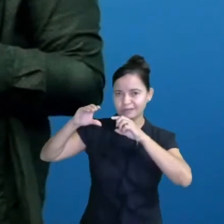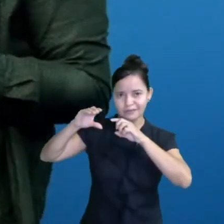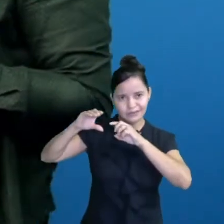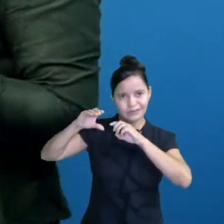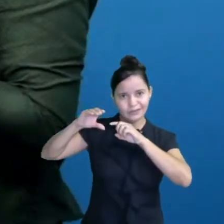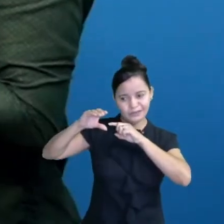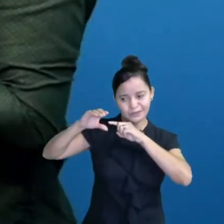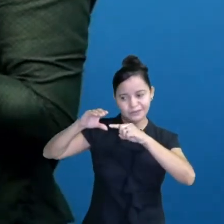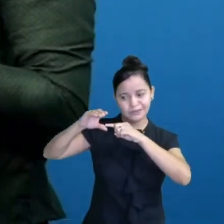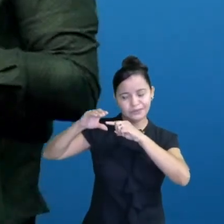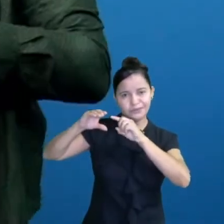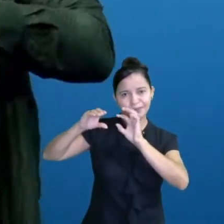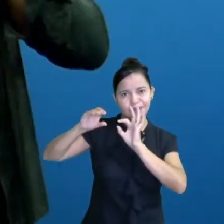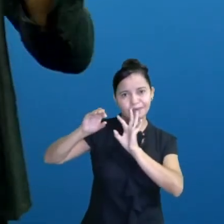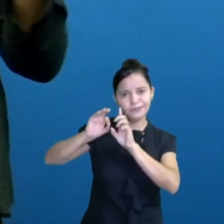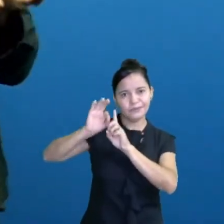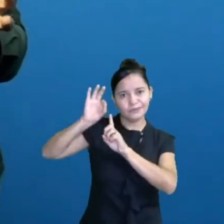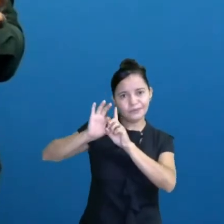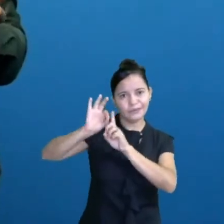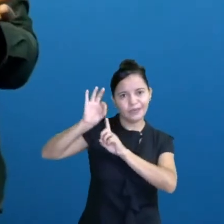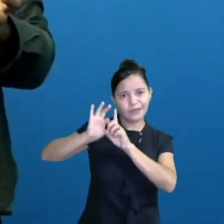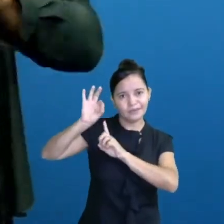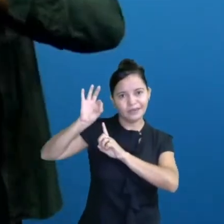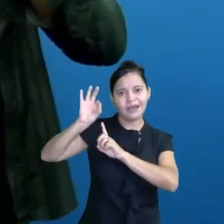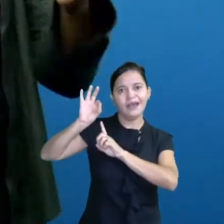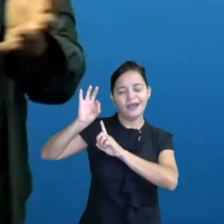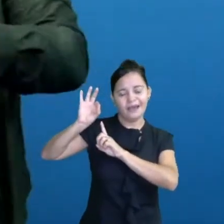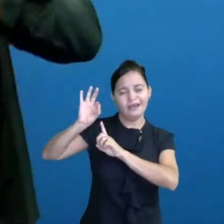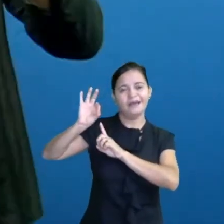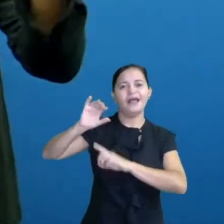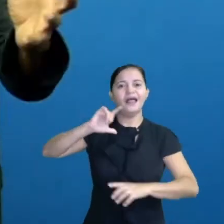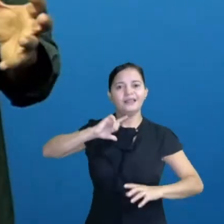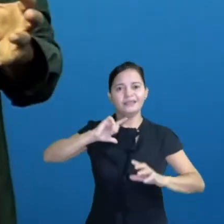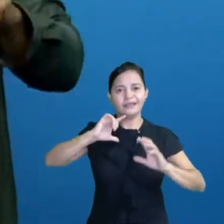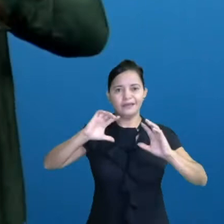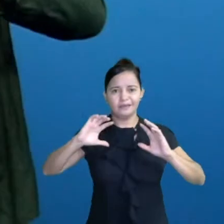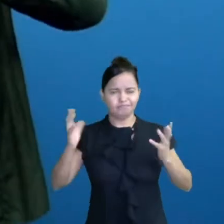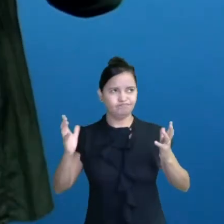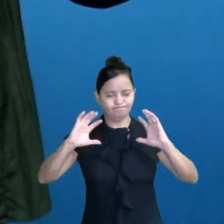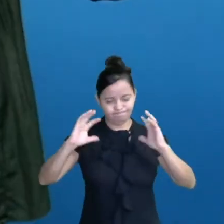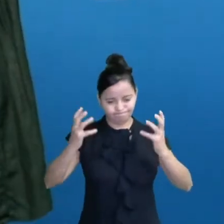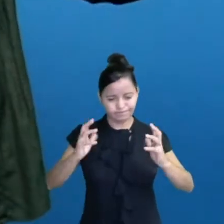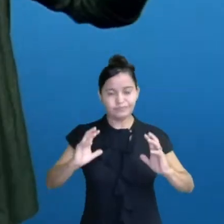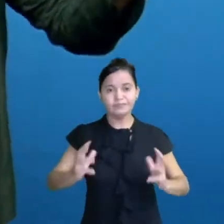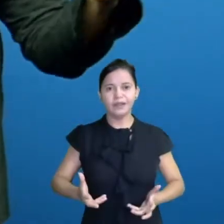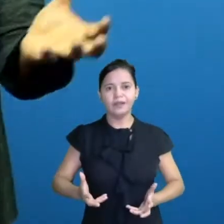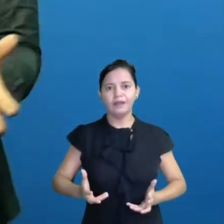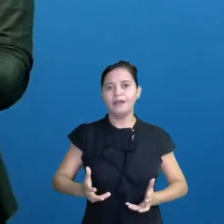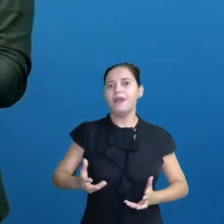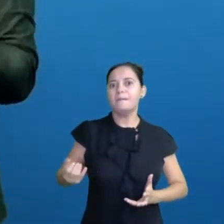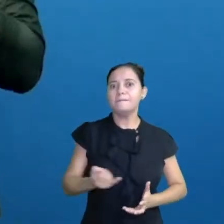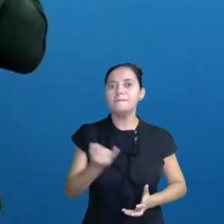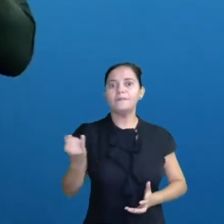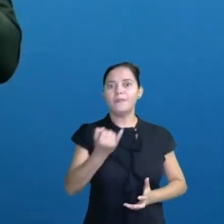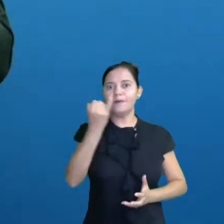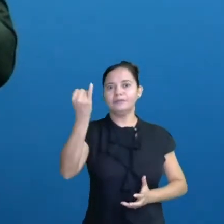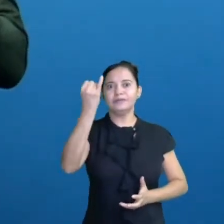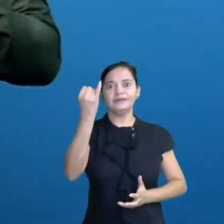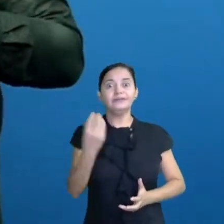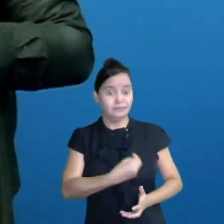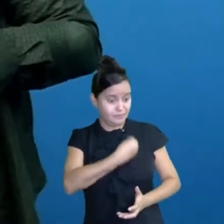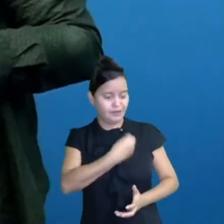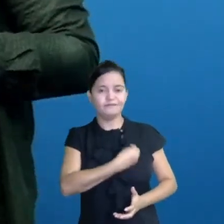hélio, 70% é retido pelo nosso planeta, na superfície, nos mares, para poder justamente manter essa temperatura ideal para a